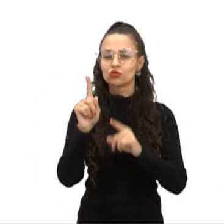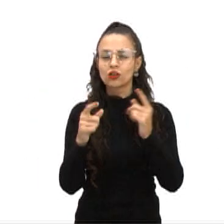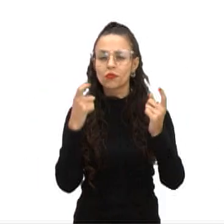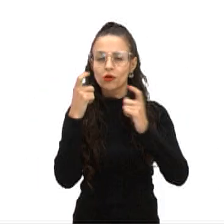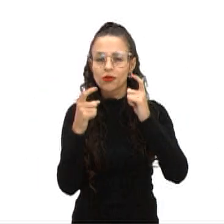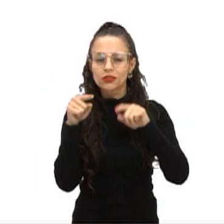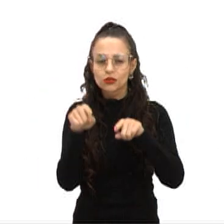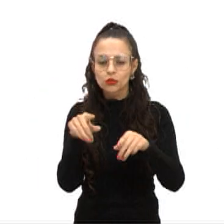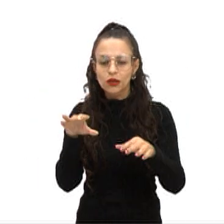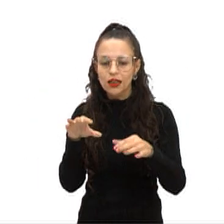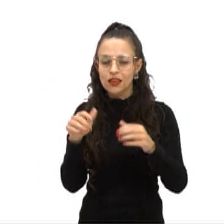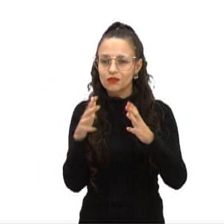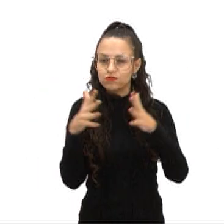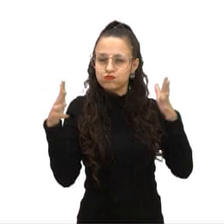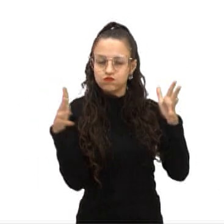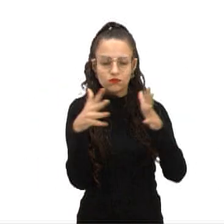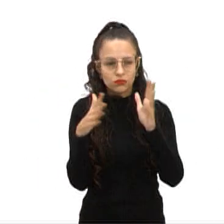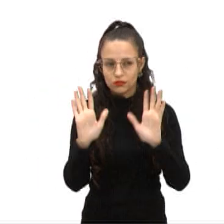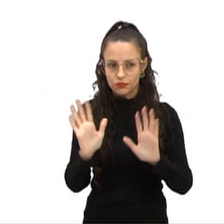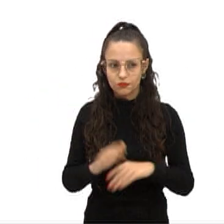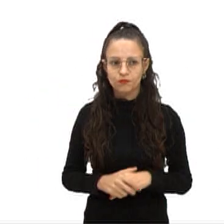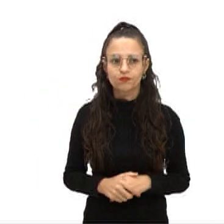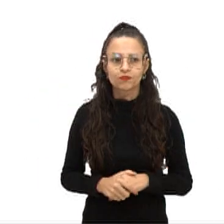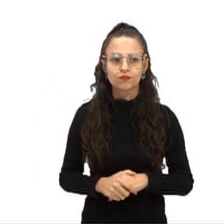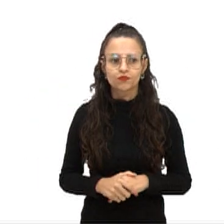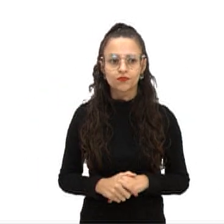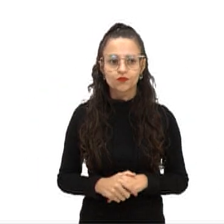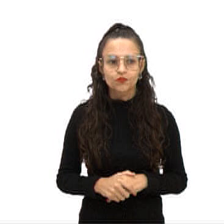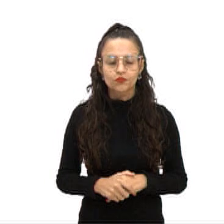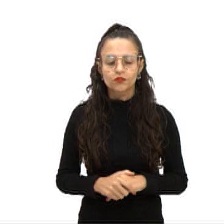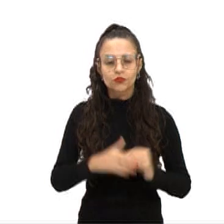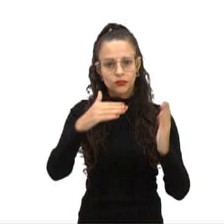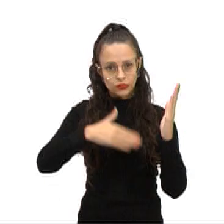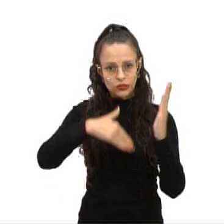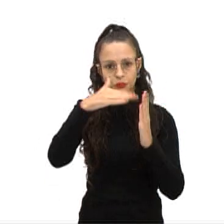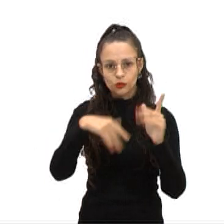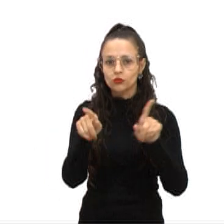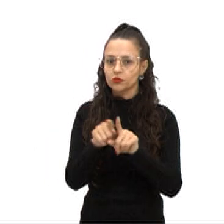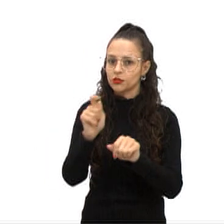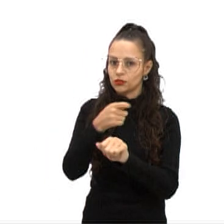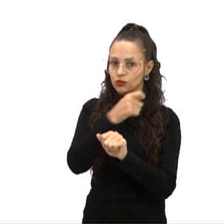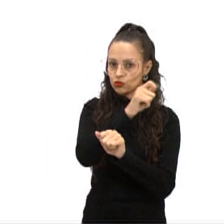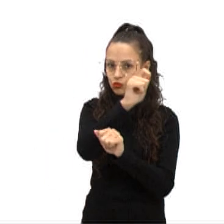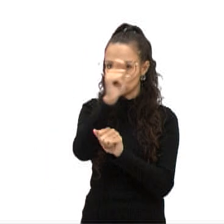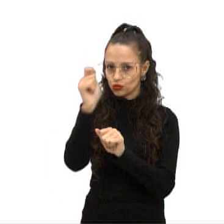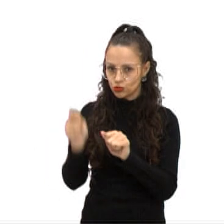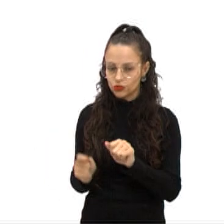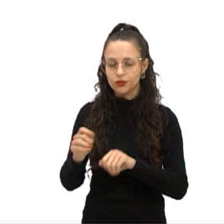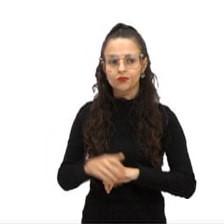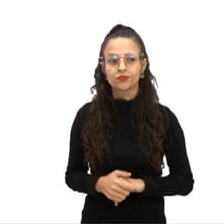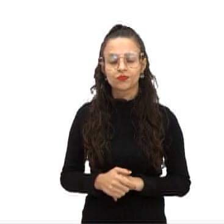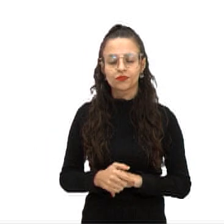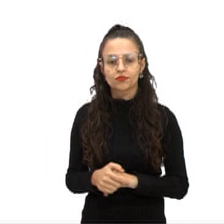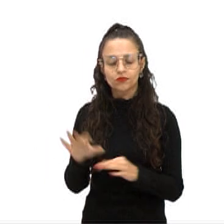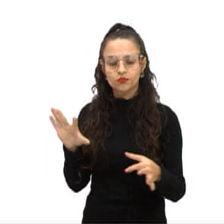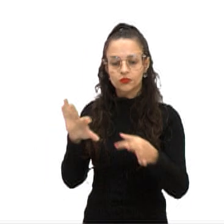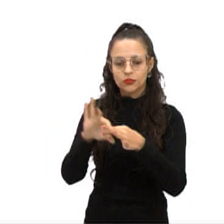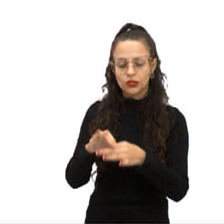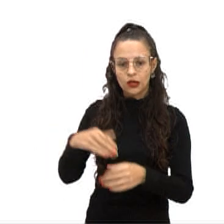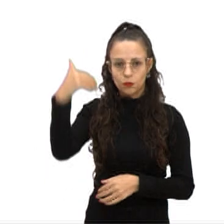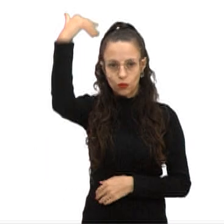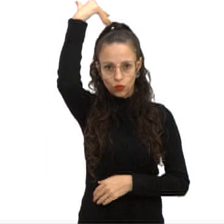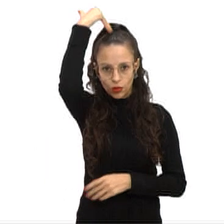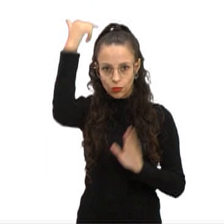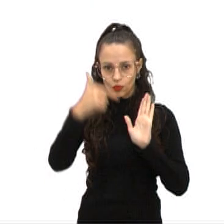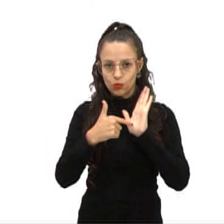preocupação com a proporção, tá? Tanto na pintura quanto na escultura. Tinha um caráter moral ao expressar